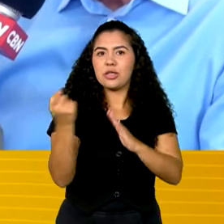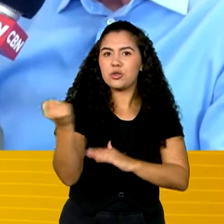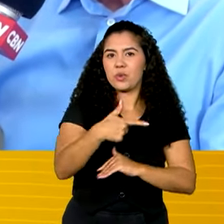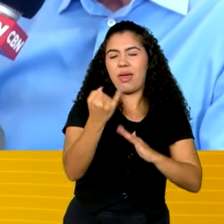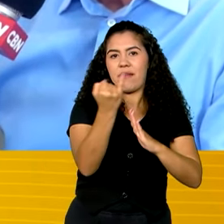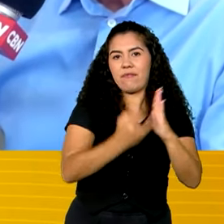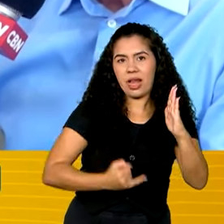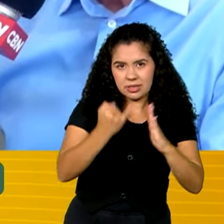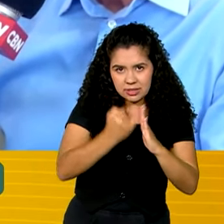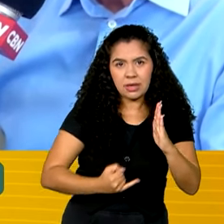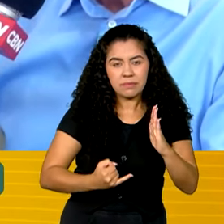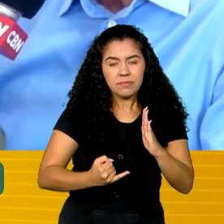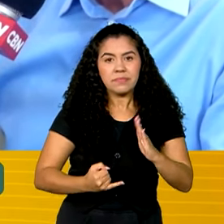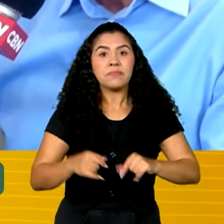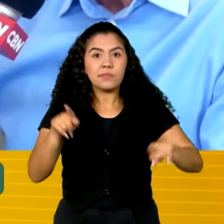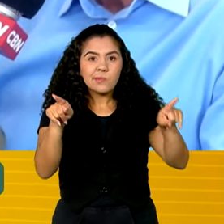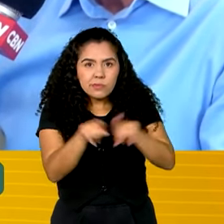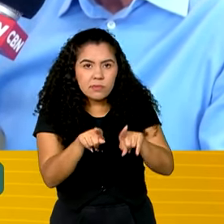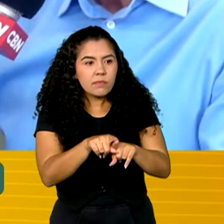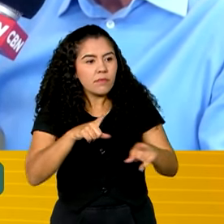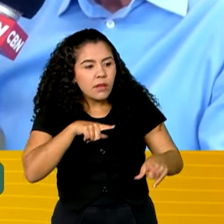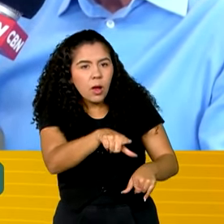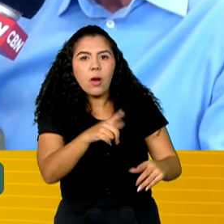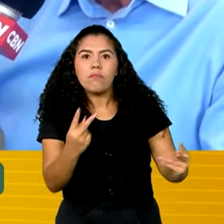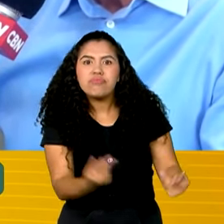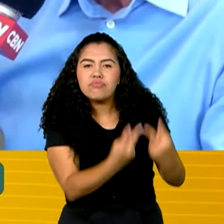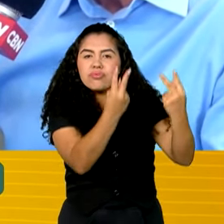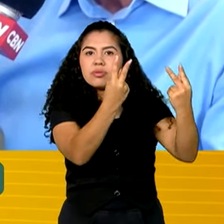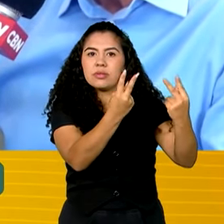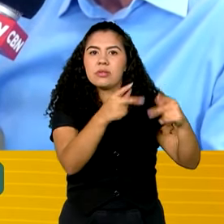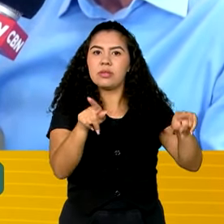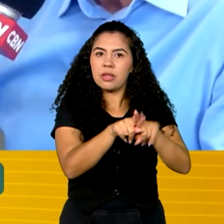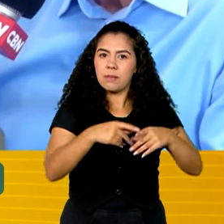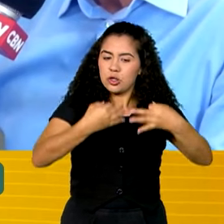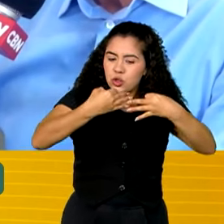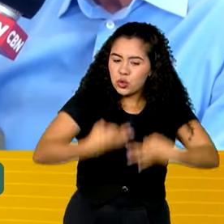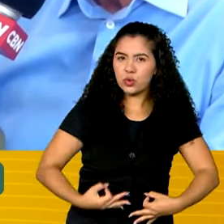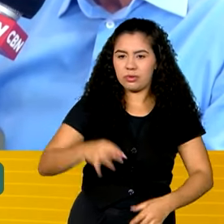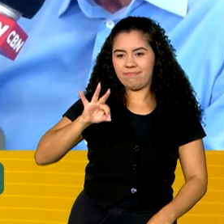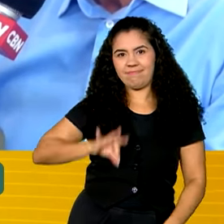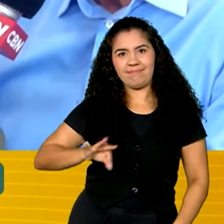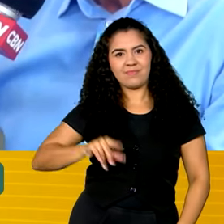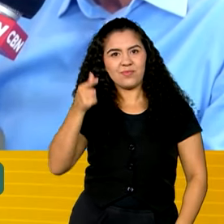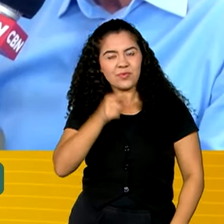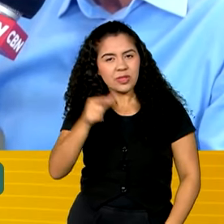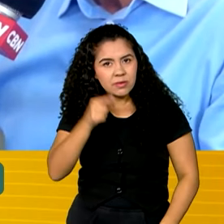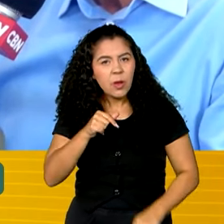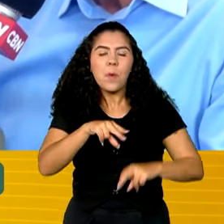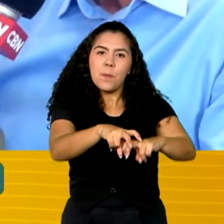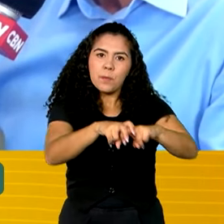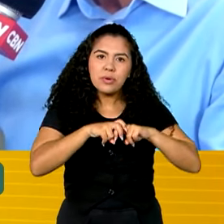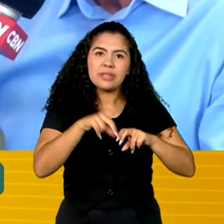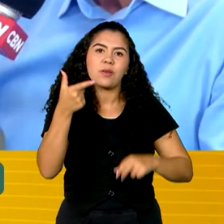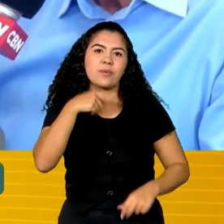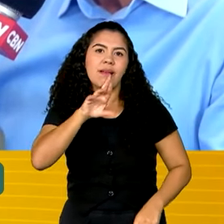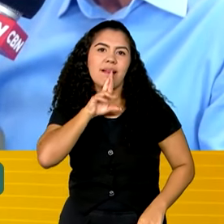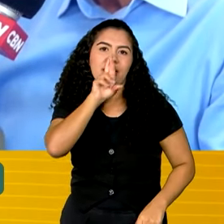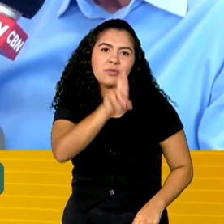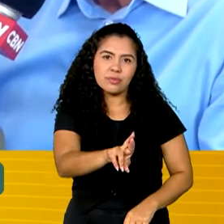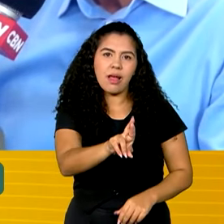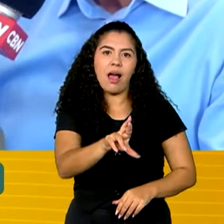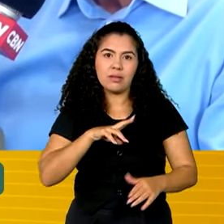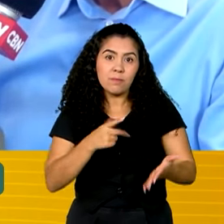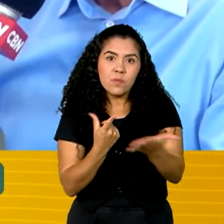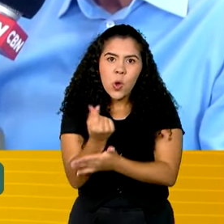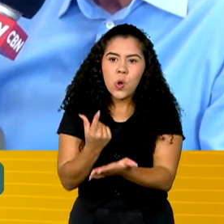provérbio, ganharás o pão com o suor do seu trabalho, mas será remunerado de forma justa por isso. Então, isso dá um impacto no consumo. E quando você